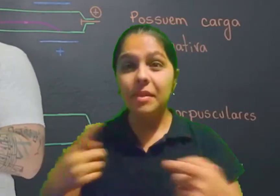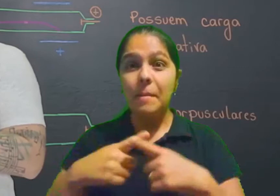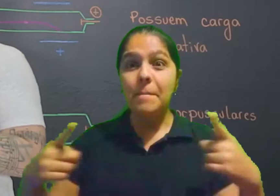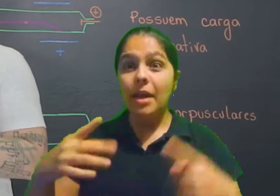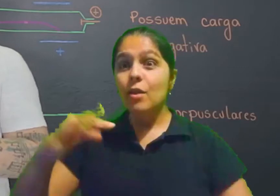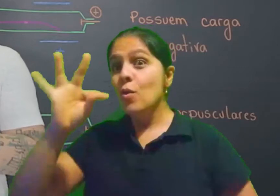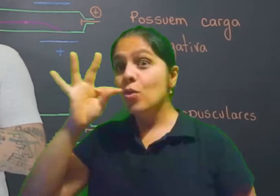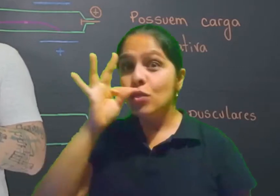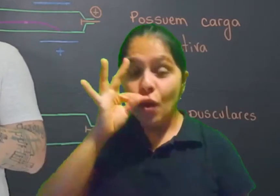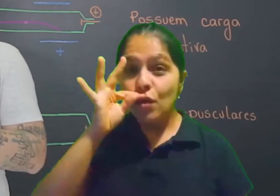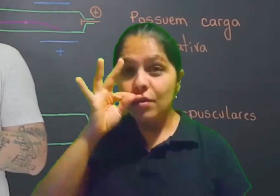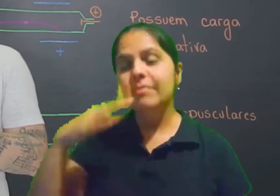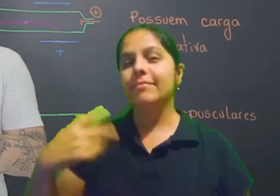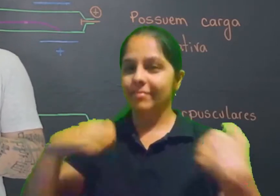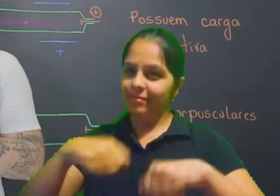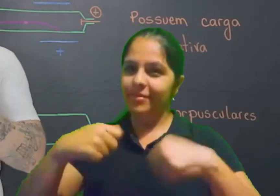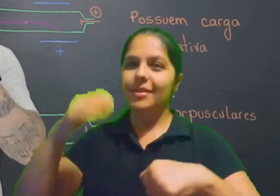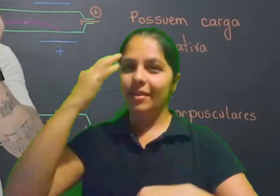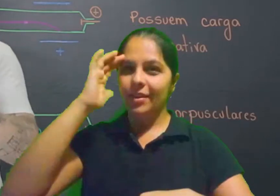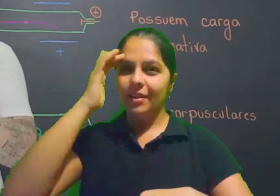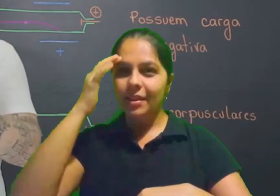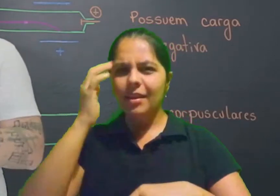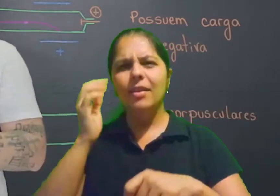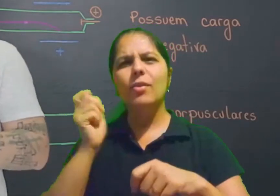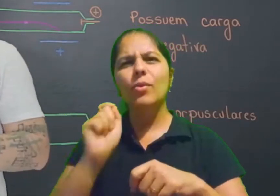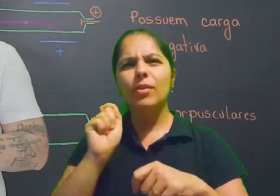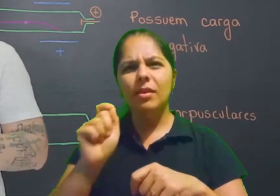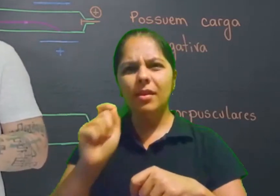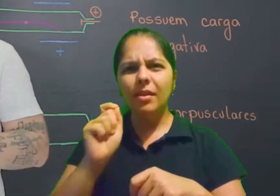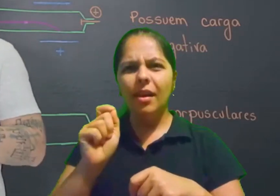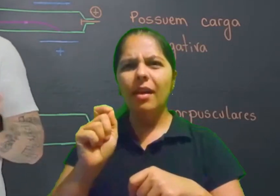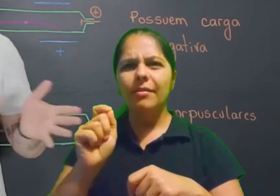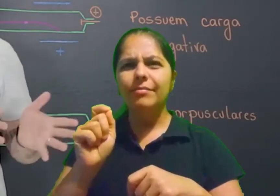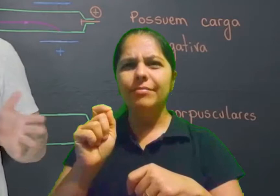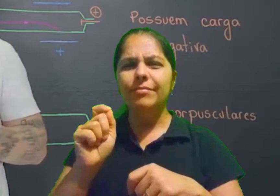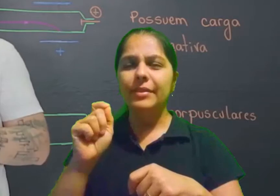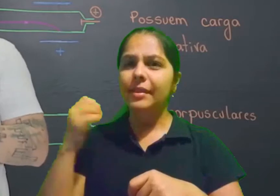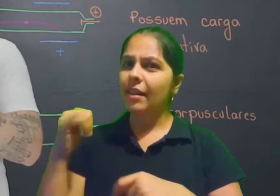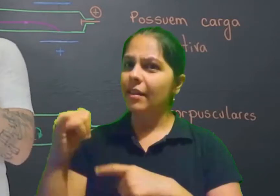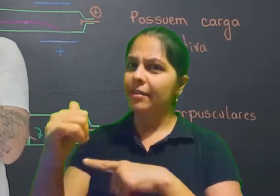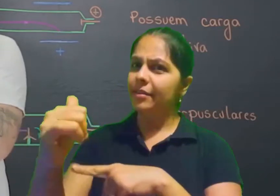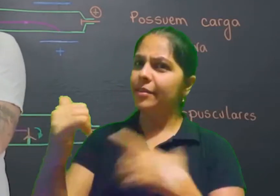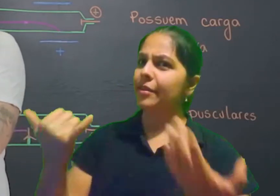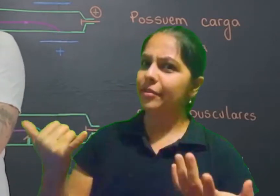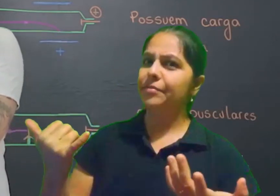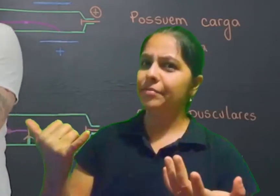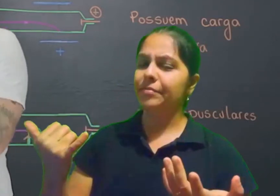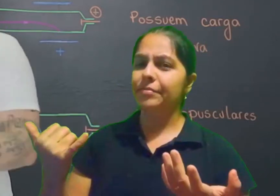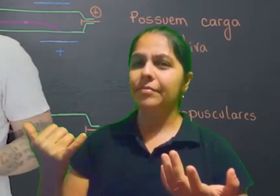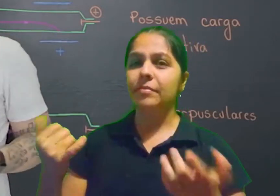J.J. Thomson, ele precisava entender o que era essa coisinha chamada de eletricidade. Ou então,